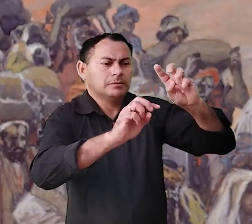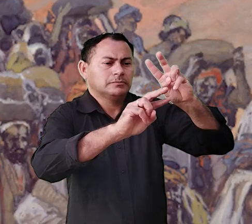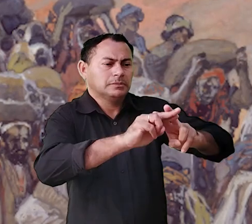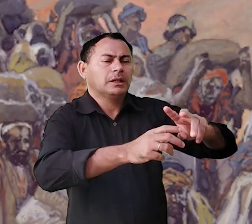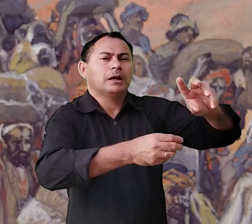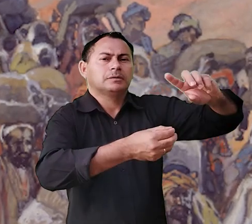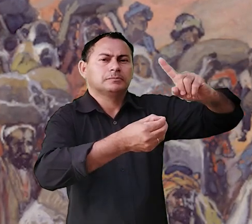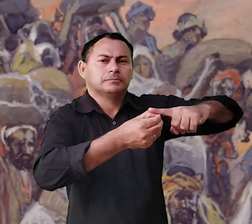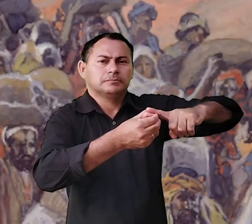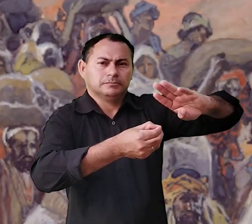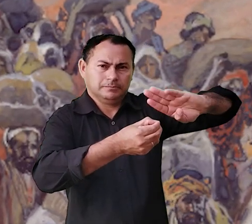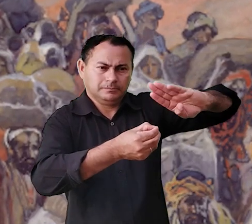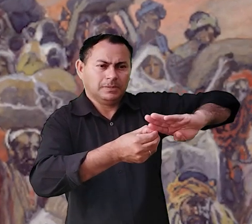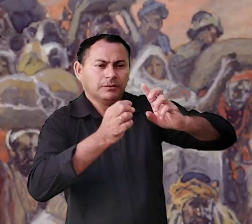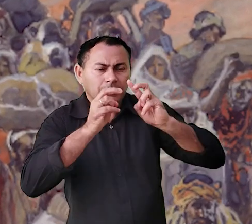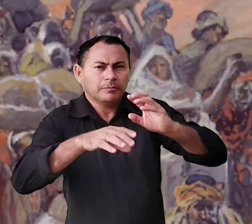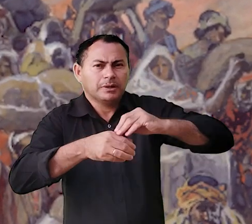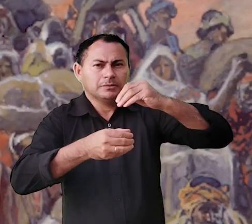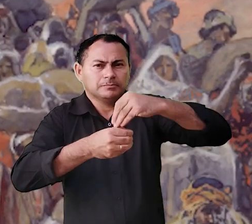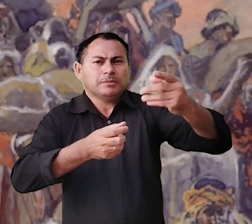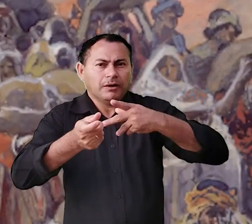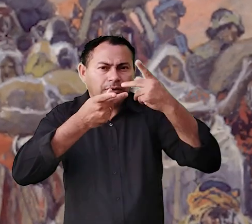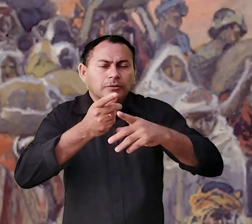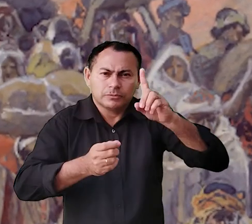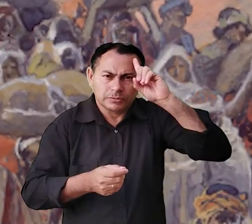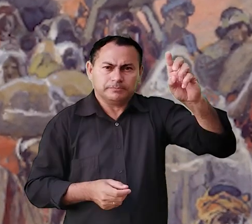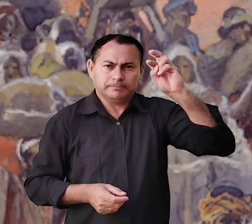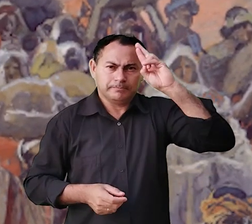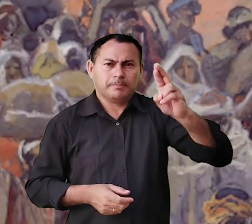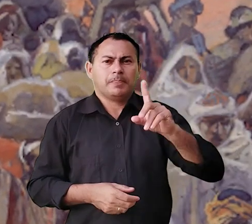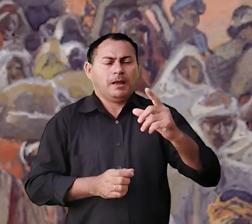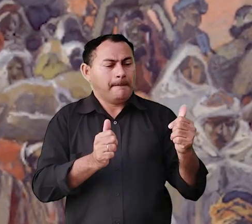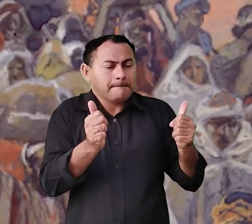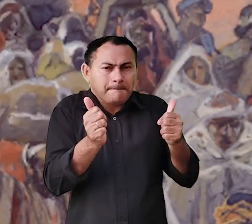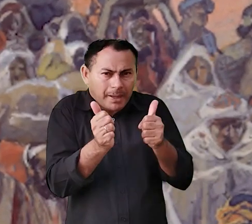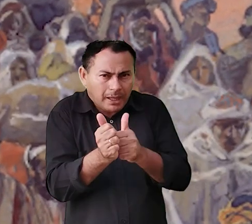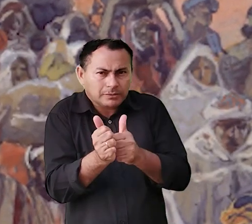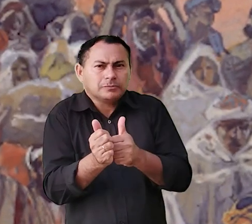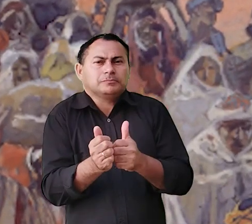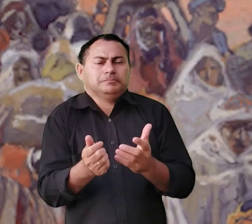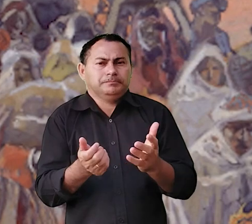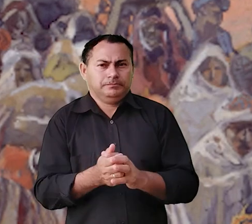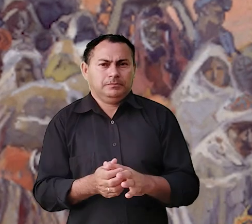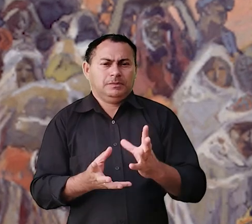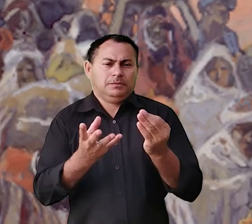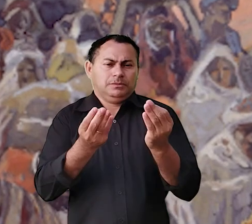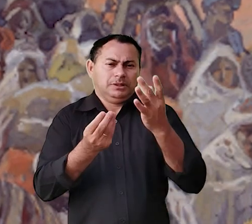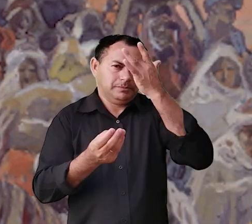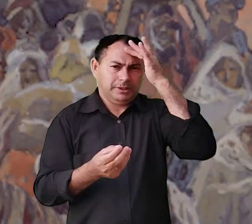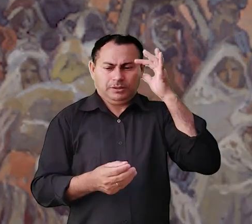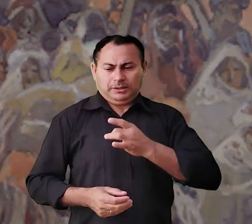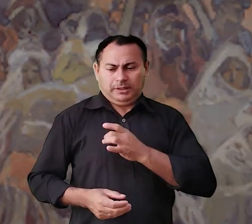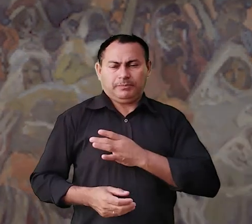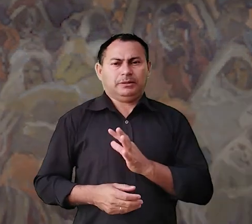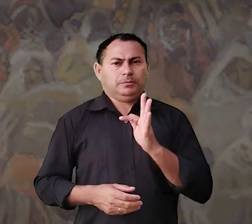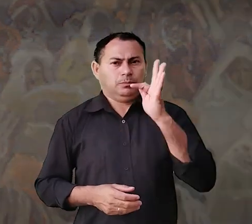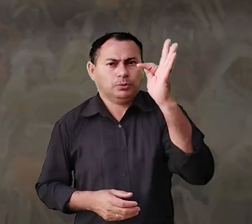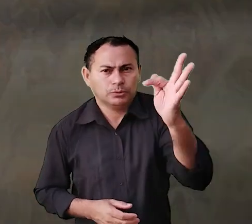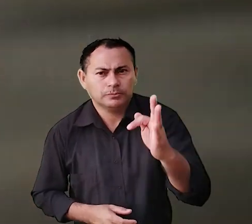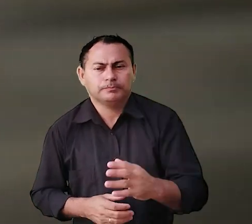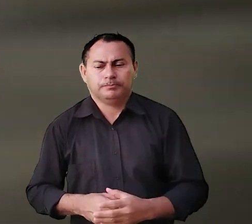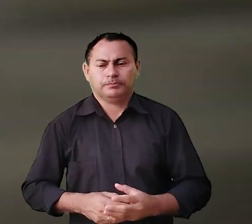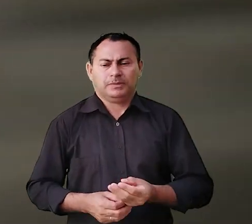cativeiro babilônico e viu até além dele e declarou: o dia do Senhor se aproxima. Muitas pessoas têm medo